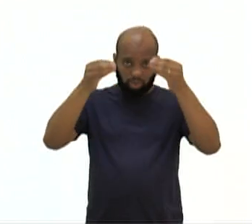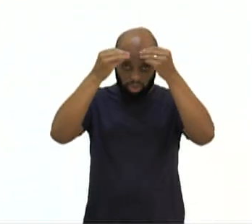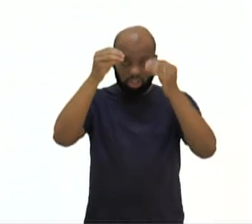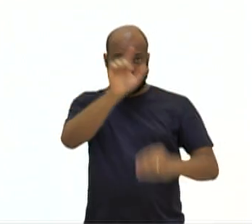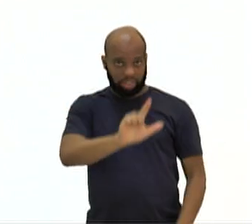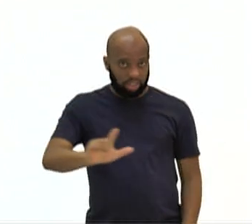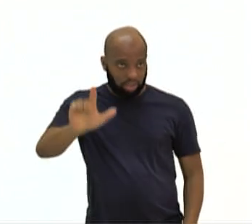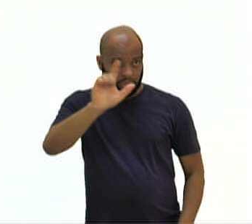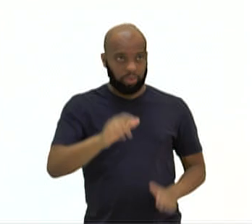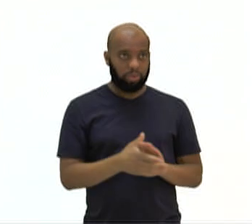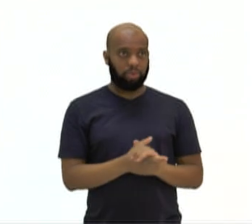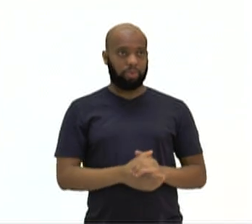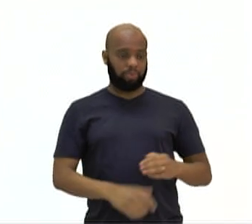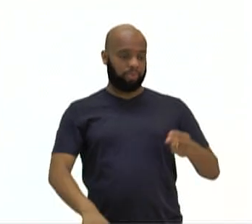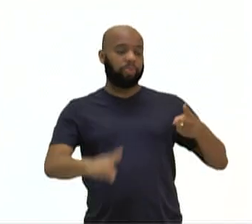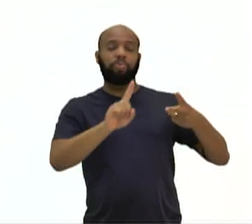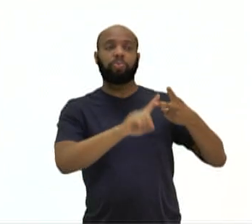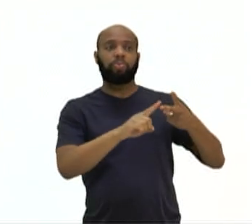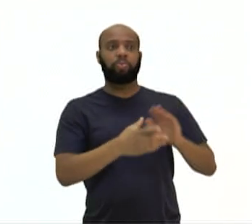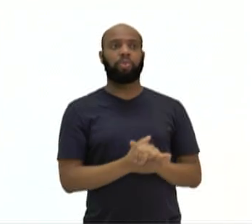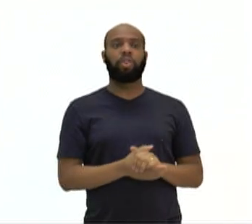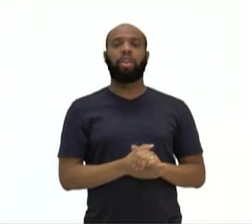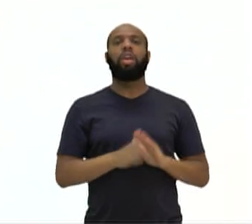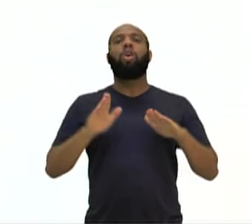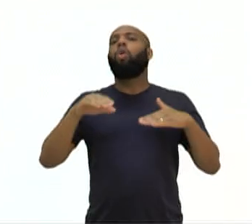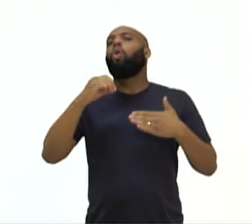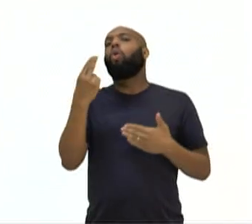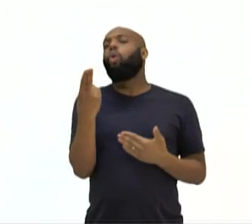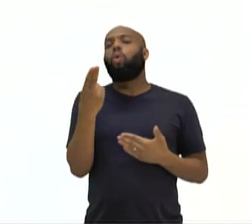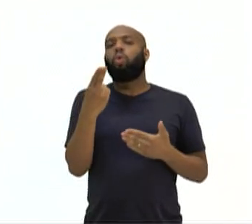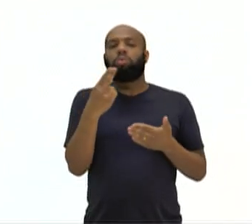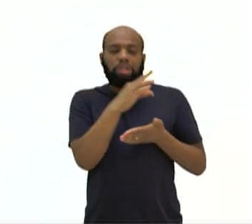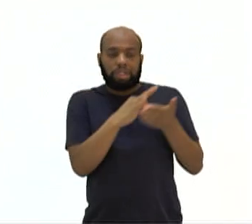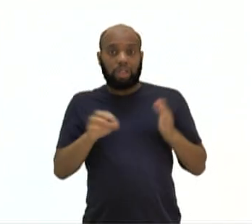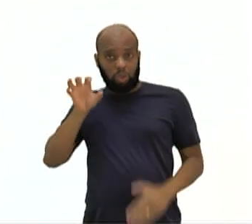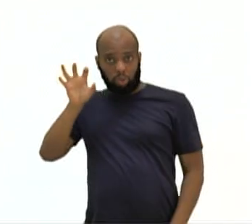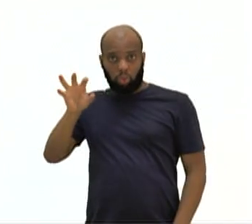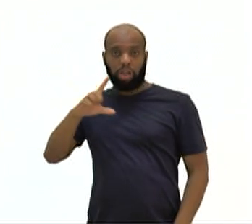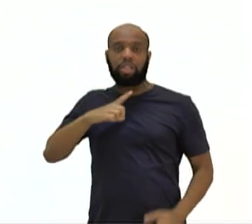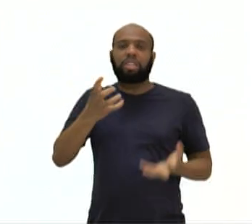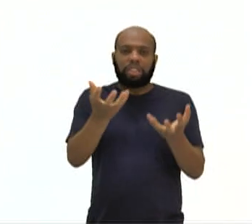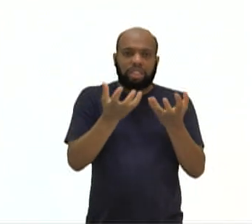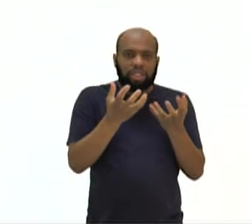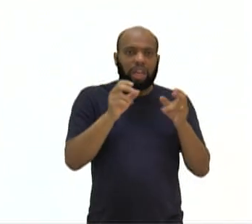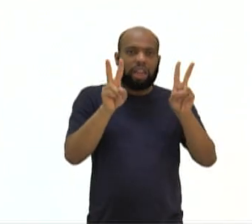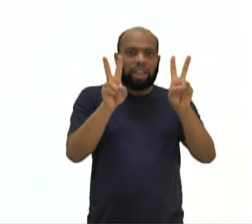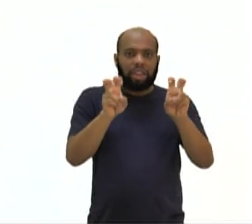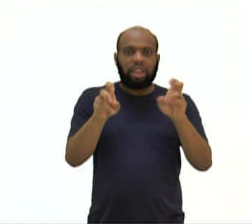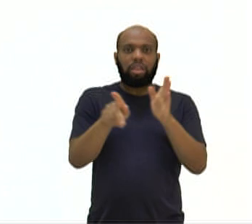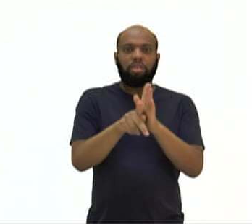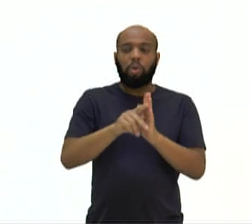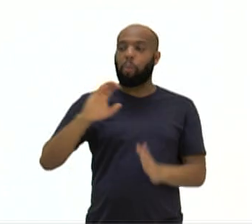literária, ou crônica é um texto que busca tratar de assuntos